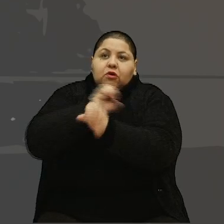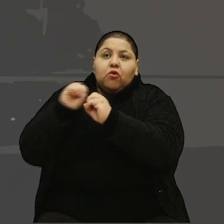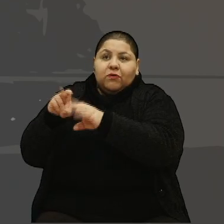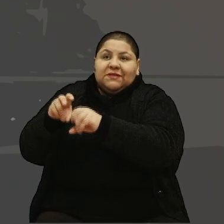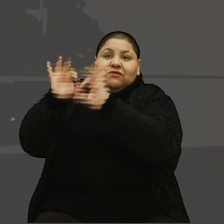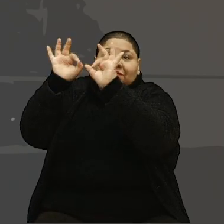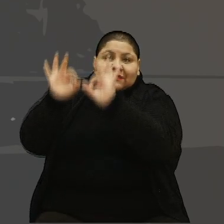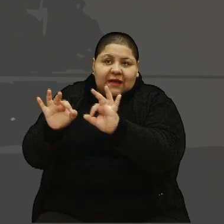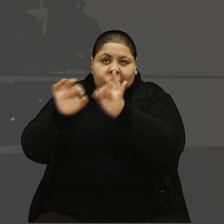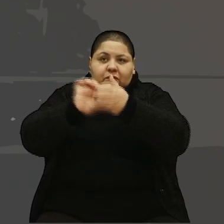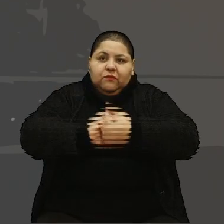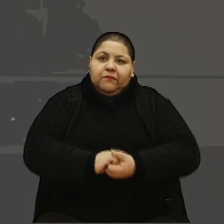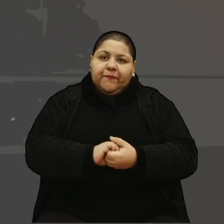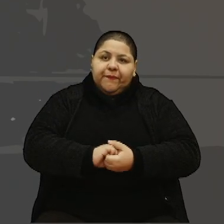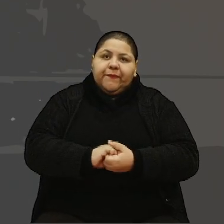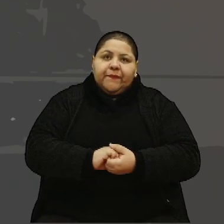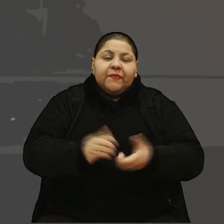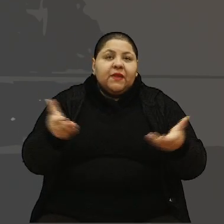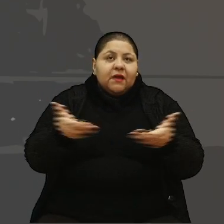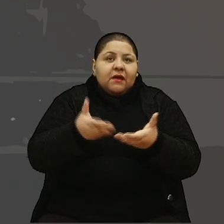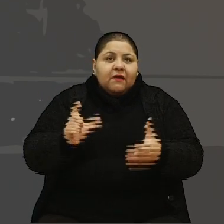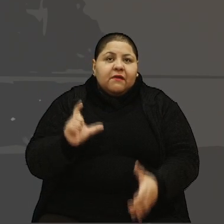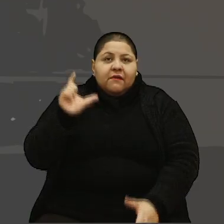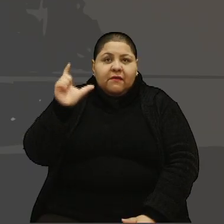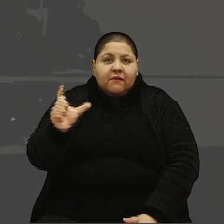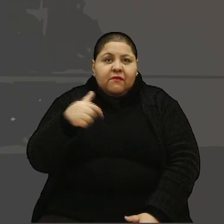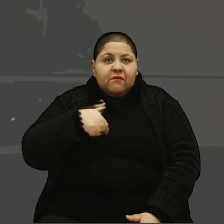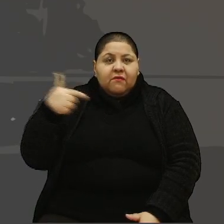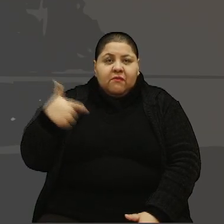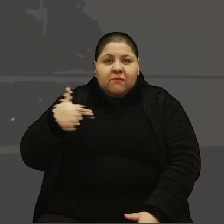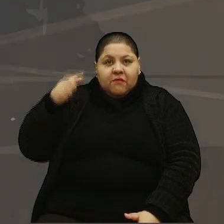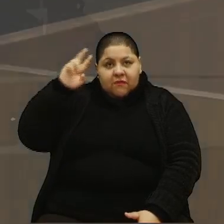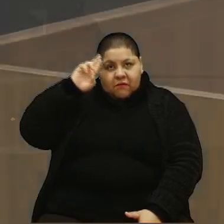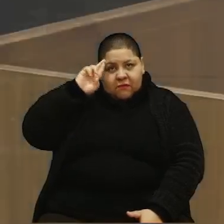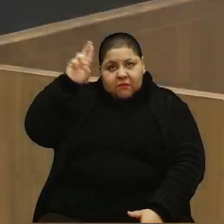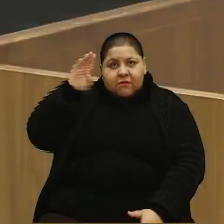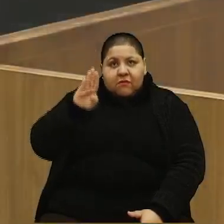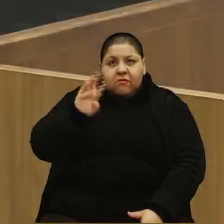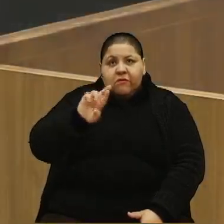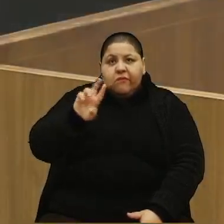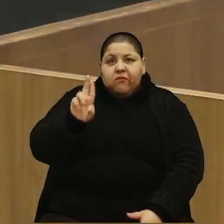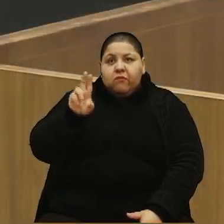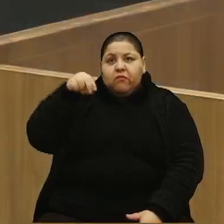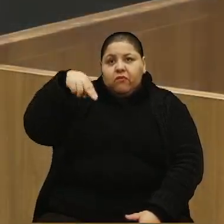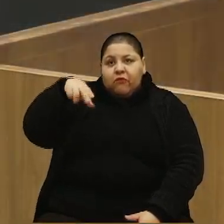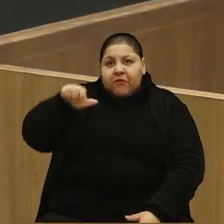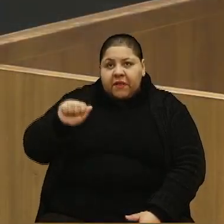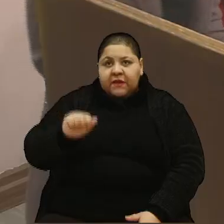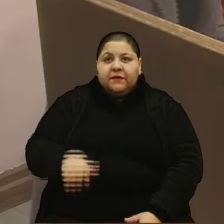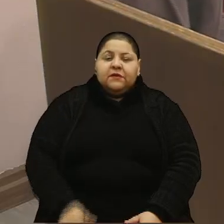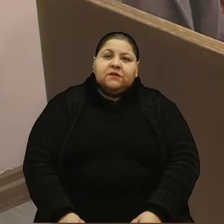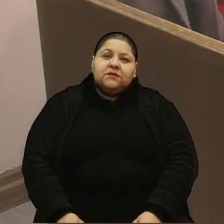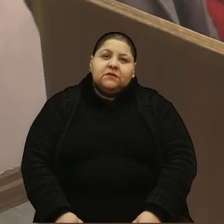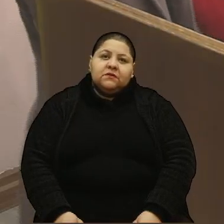qualidade. Agora, com a palavra, a minha vice-diretora, a Bruna Gasparetto.